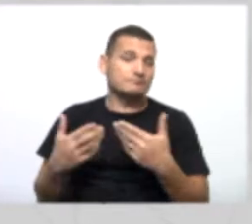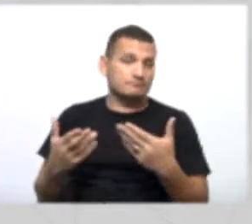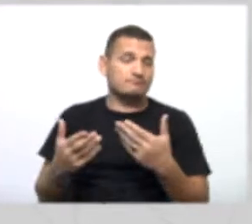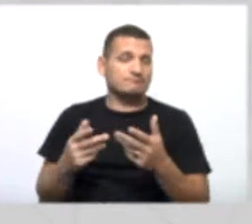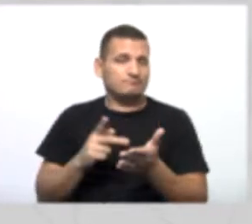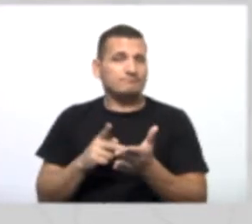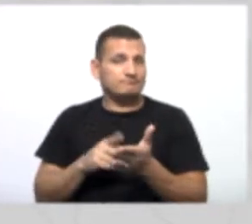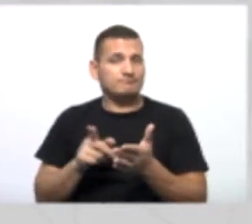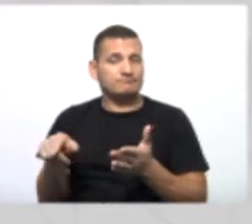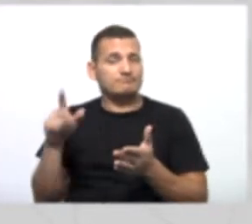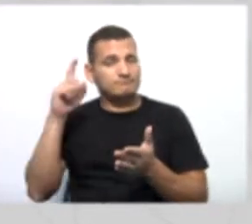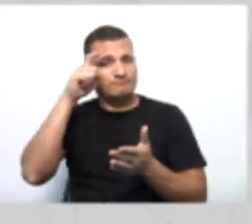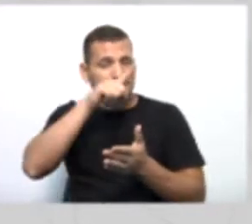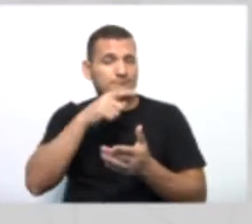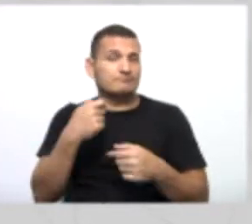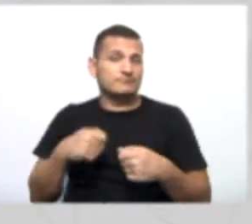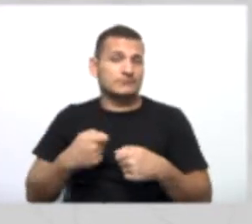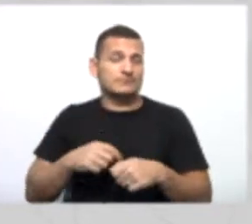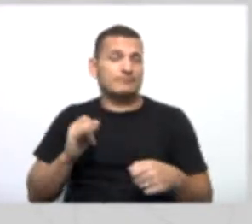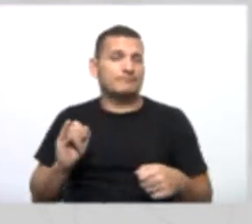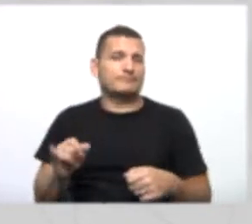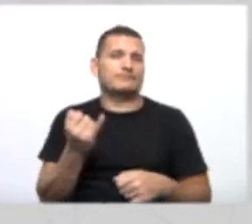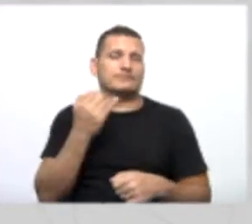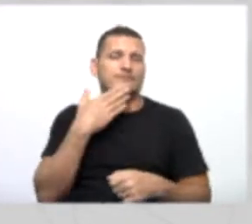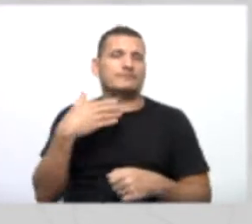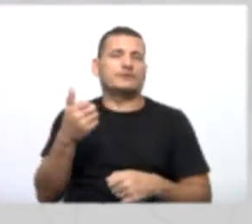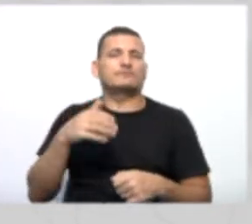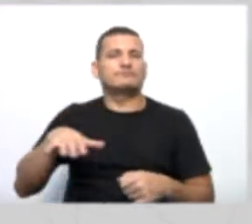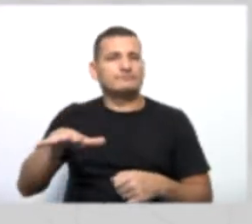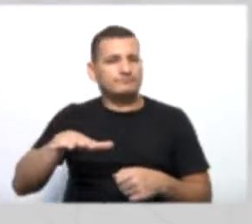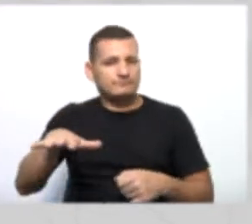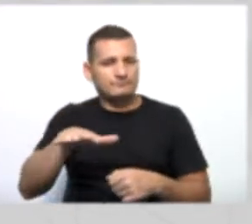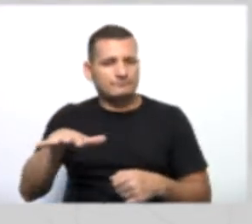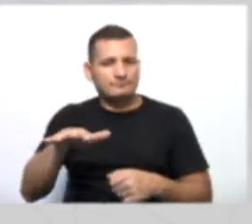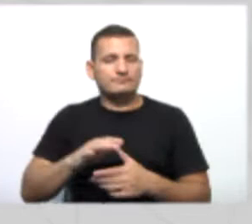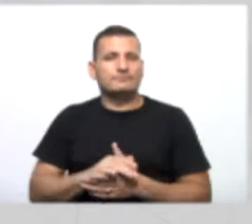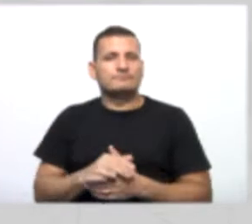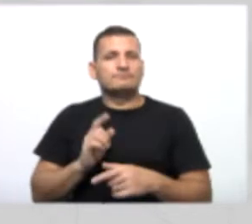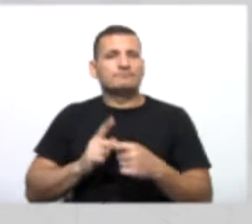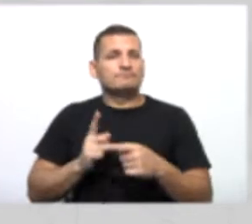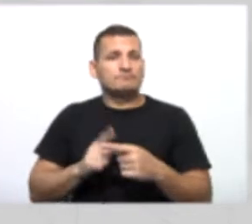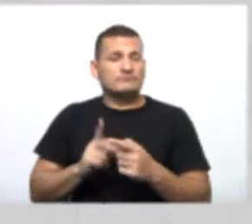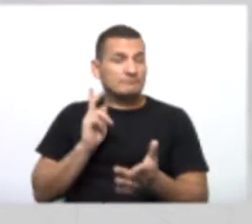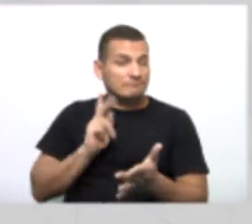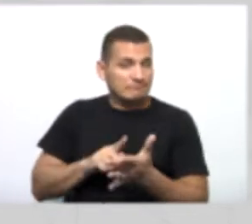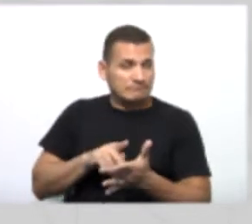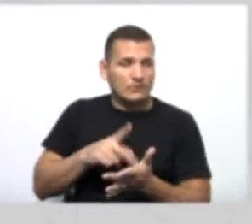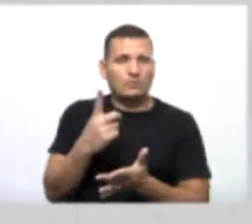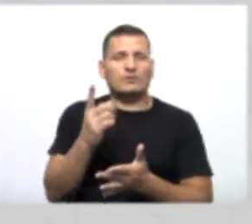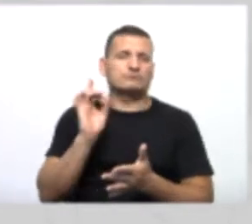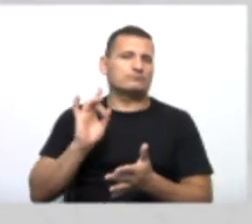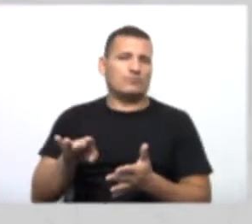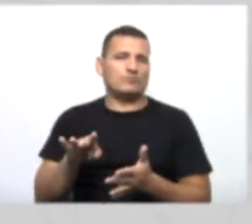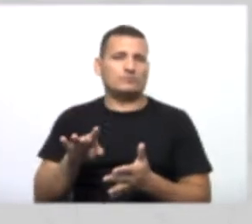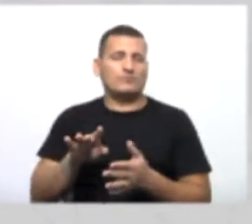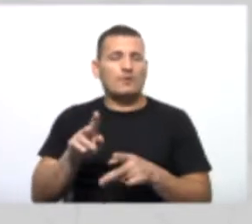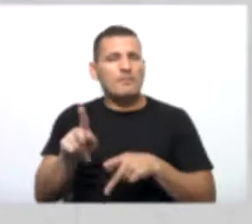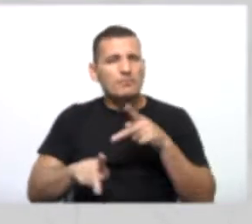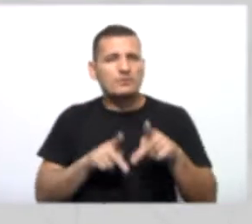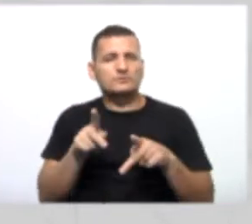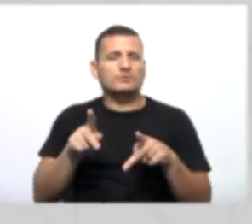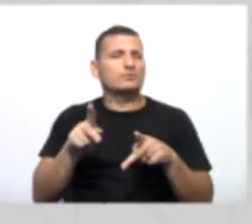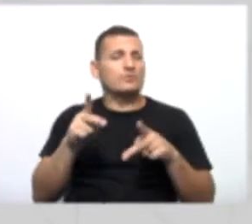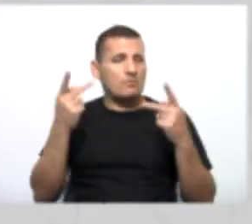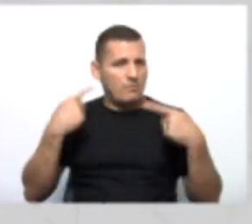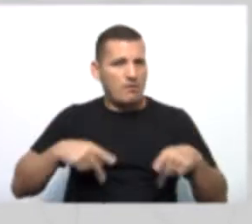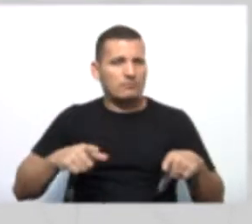complicador, precisamos aproveitar melhor esses espaços. Por quê? Porque a realidade é uma só. O ser humano, a população está crescendo